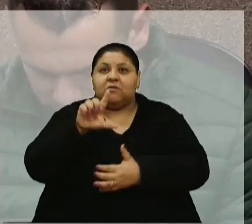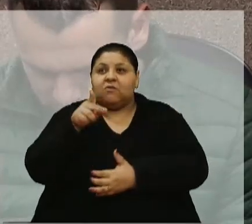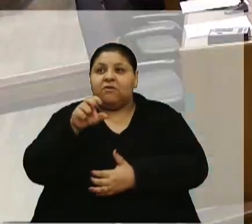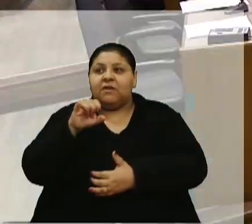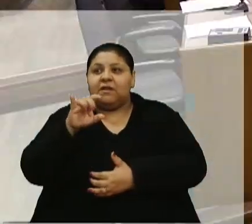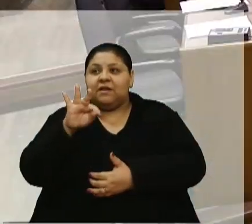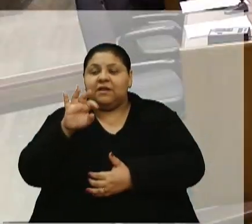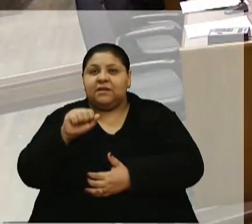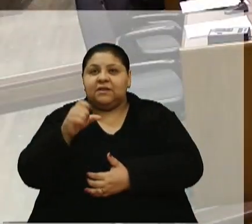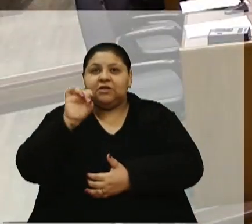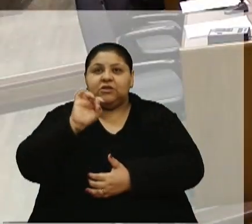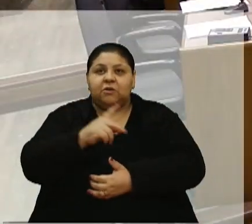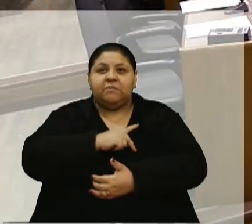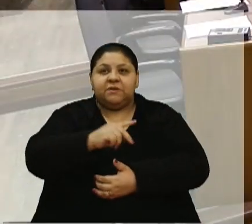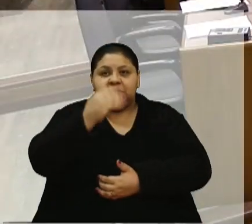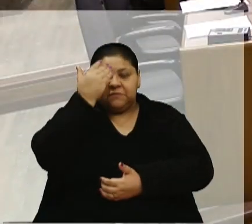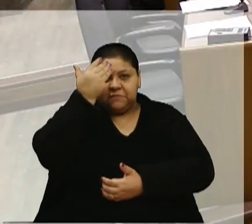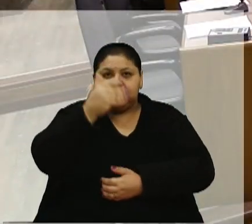obrigado.